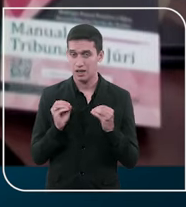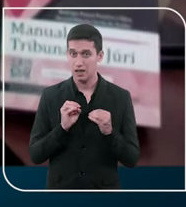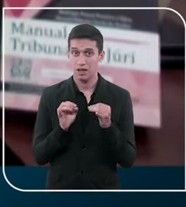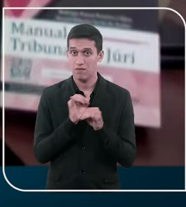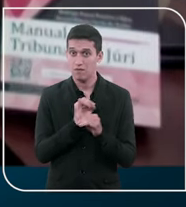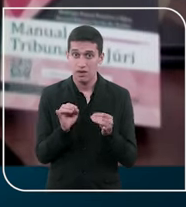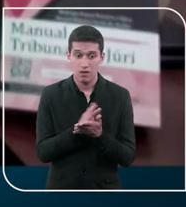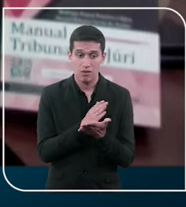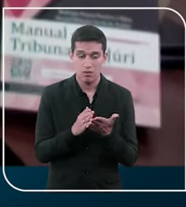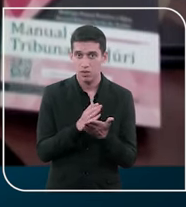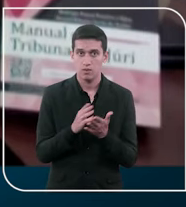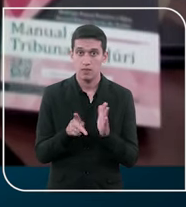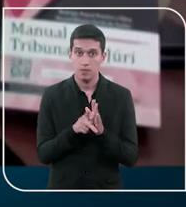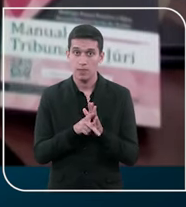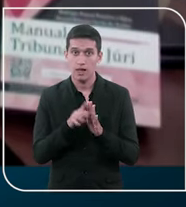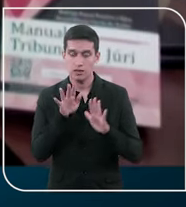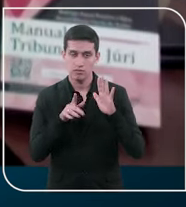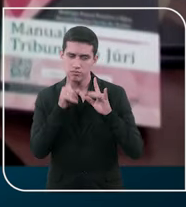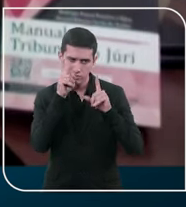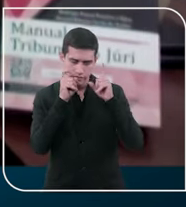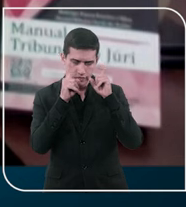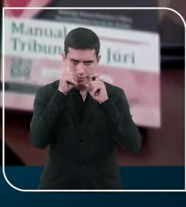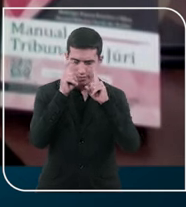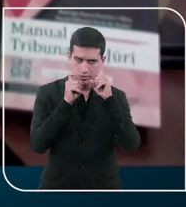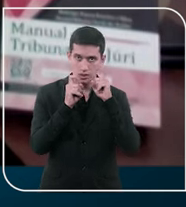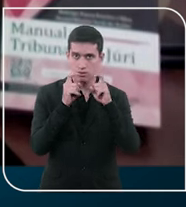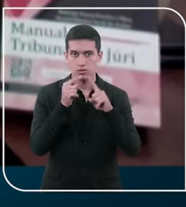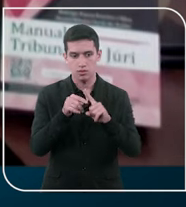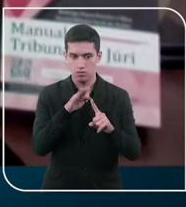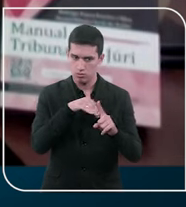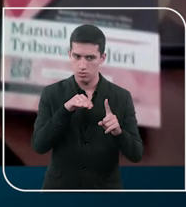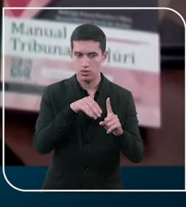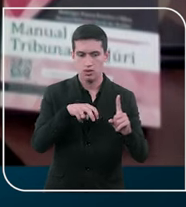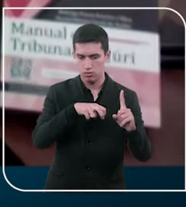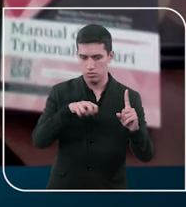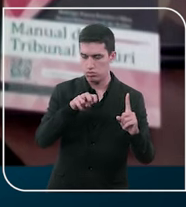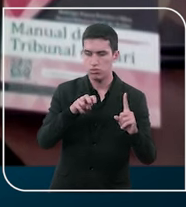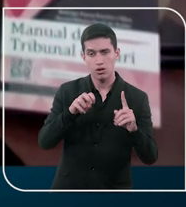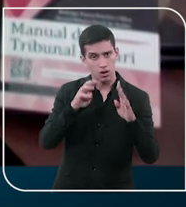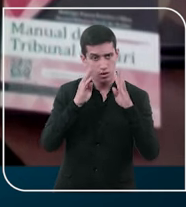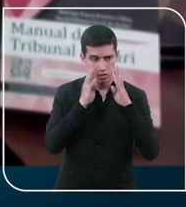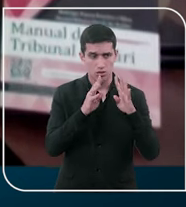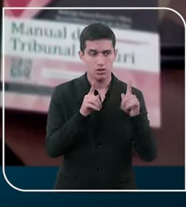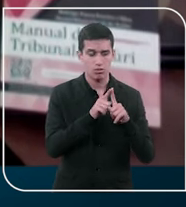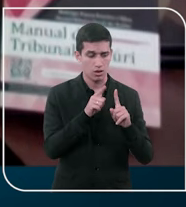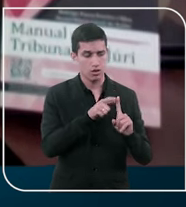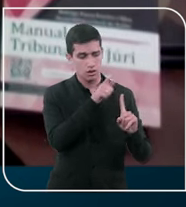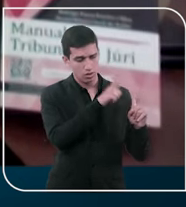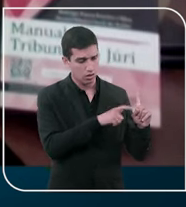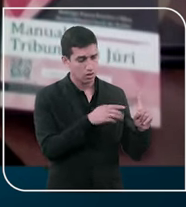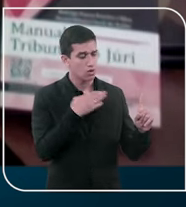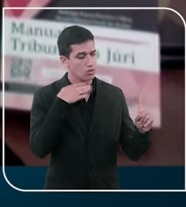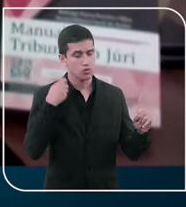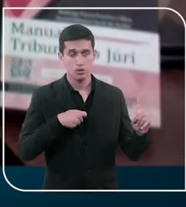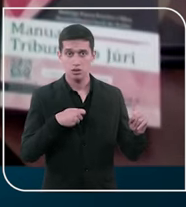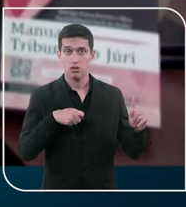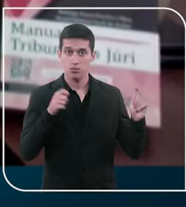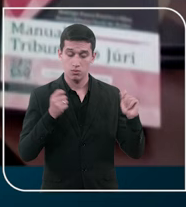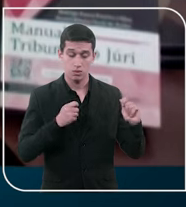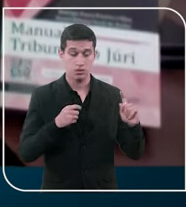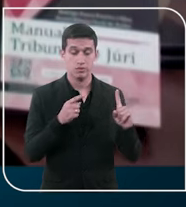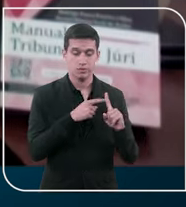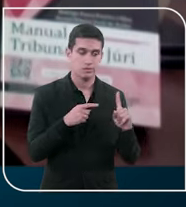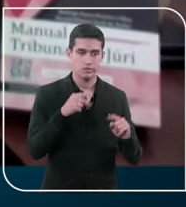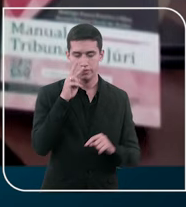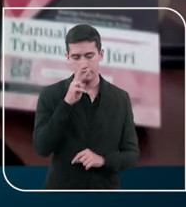por intermédio de expressões faciais, porque obviamente que os jurados estão olhando para ele, ele pode demonstrar